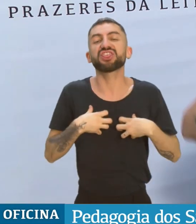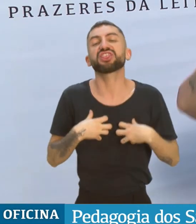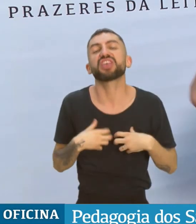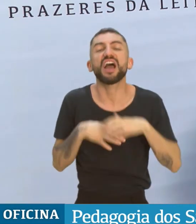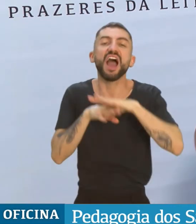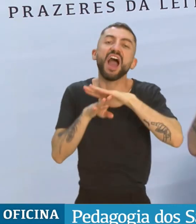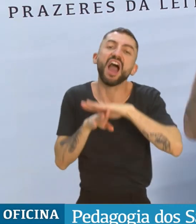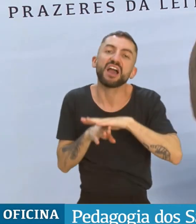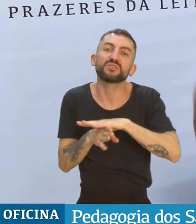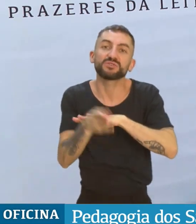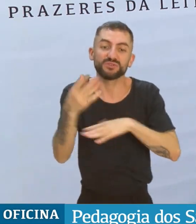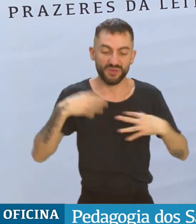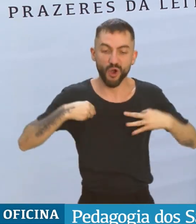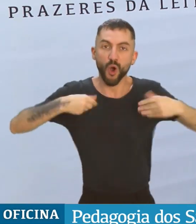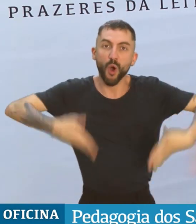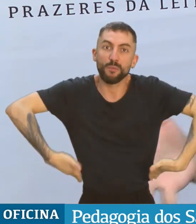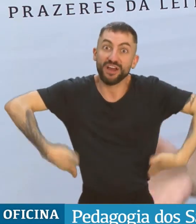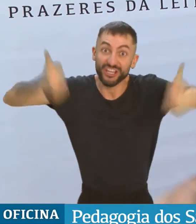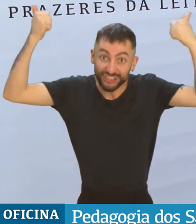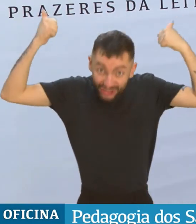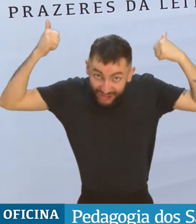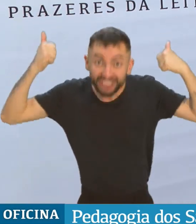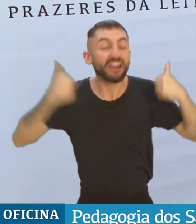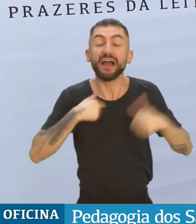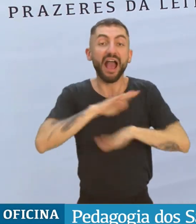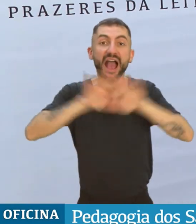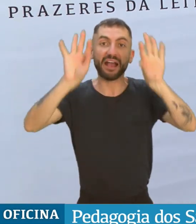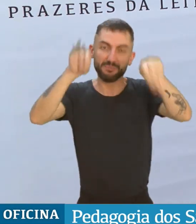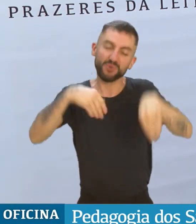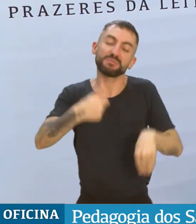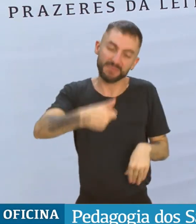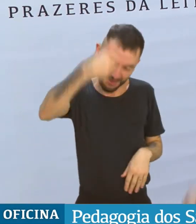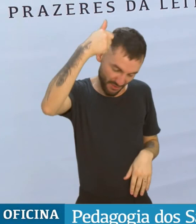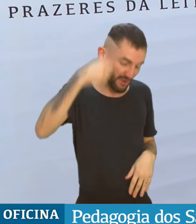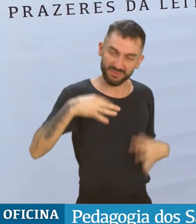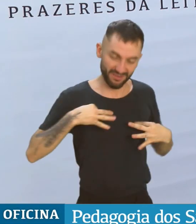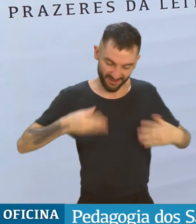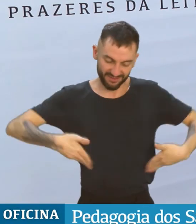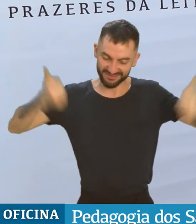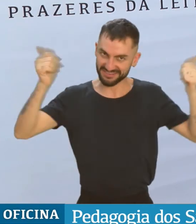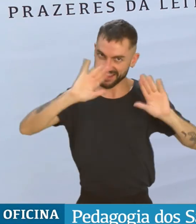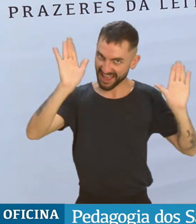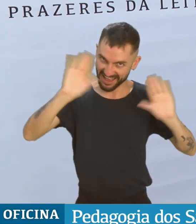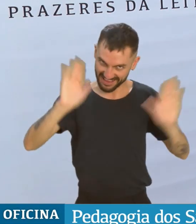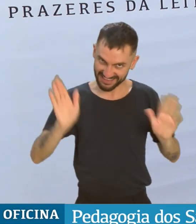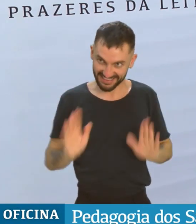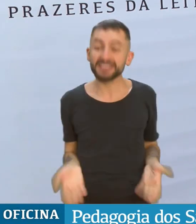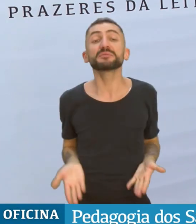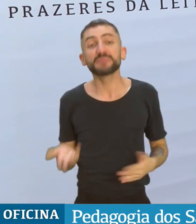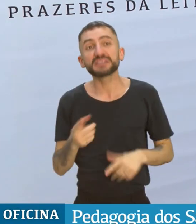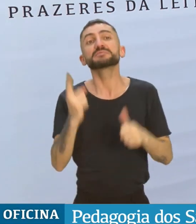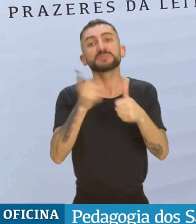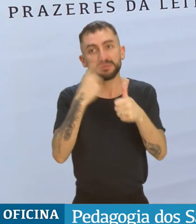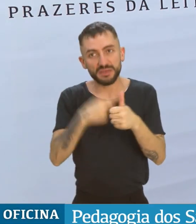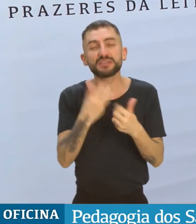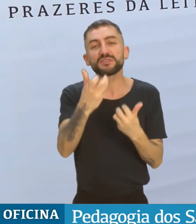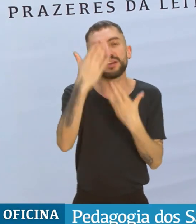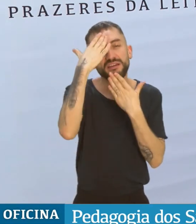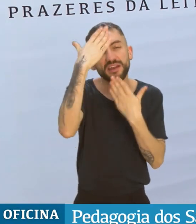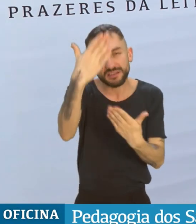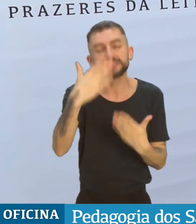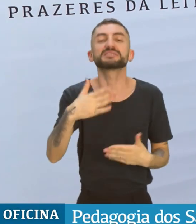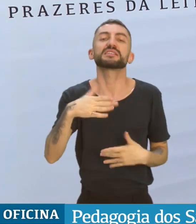ali quase pensando em tirar a roupa e tal, acaba assim, ok, é melhor mesmo, jamais fazer isso, né? Mas eu queria agradecer a todo